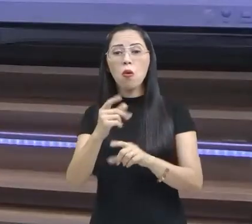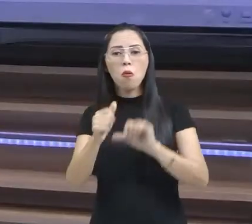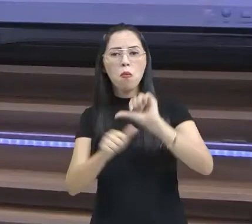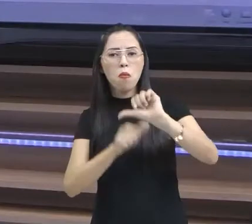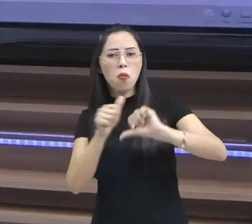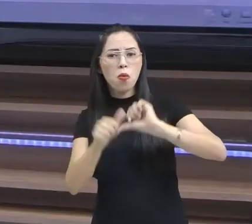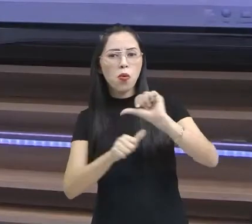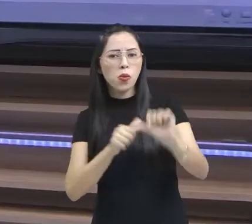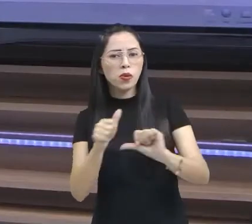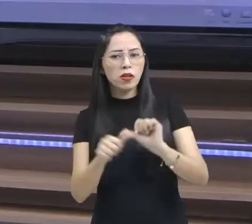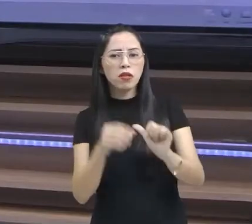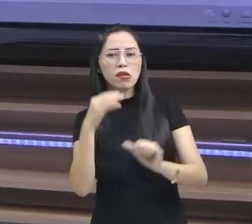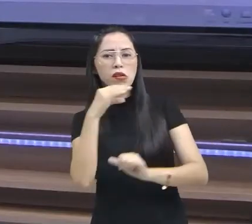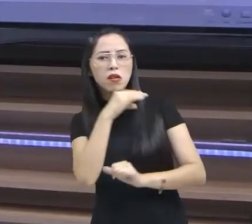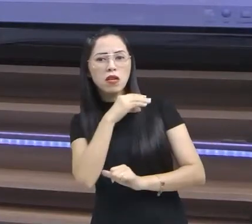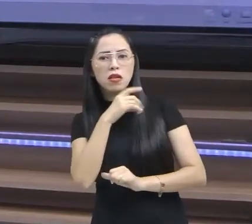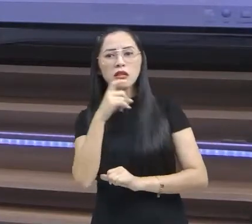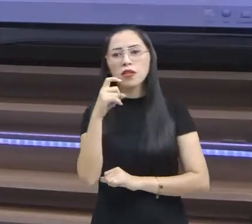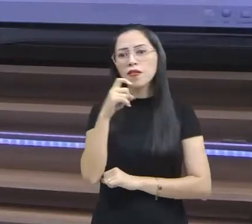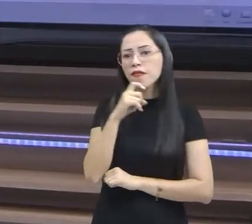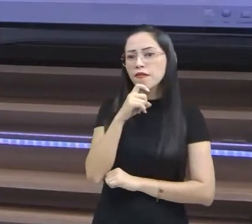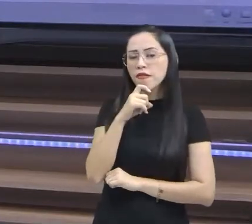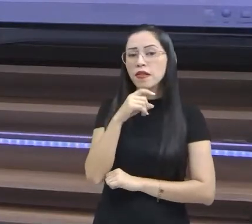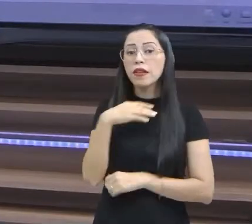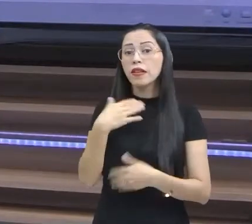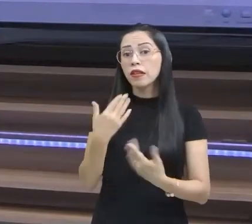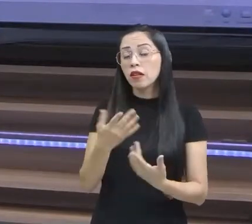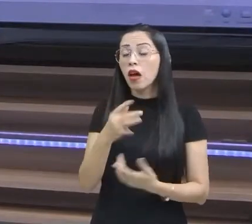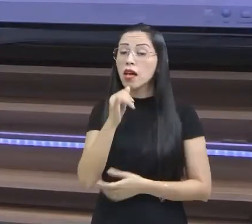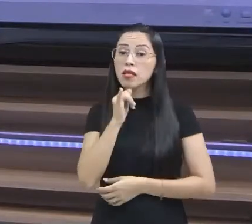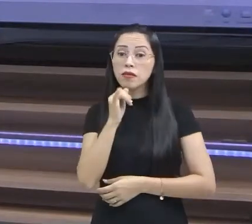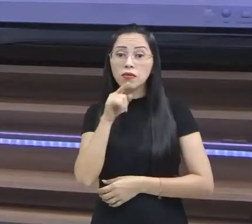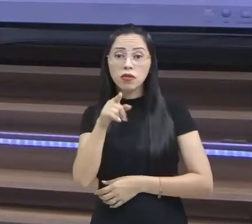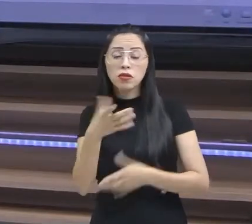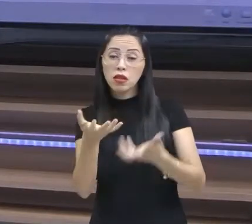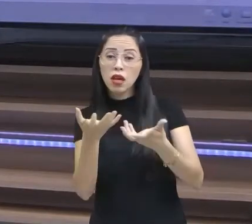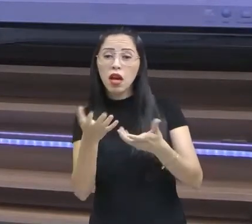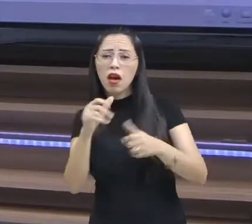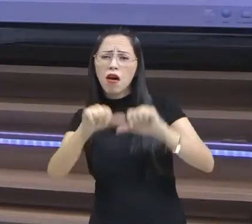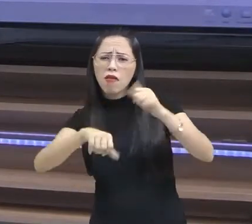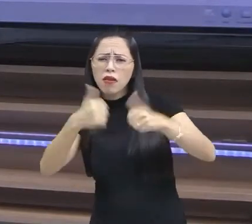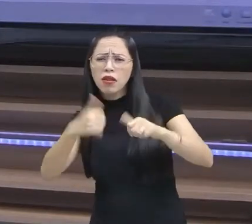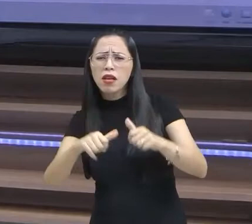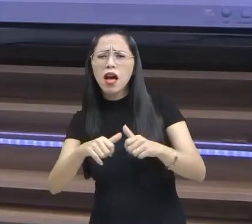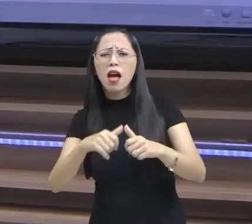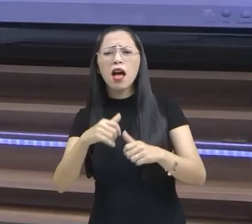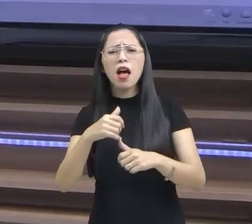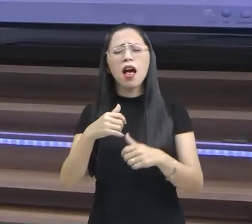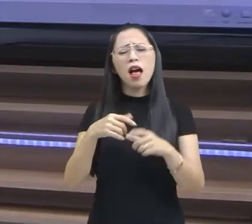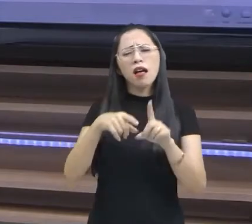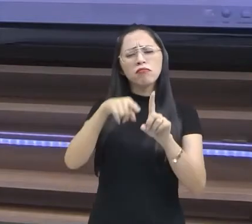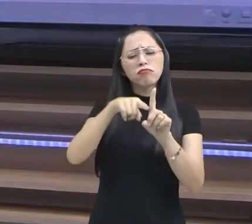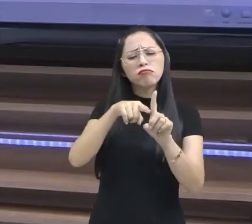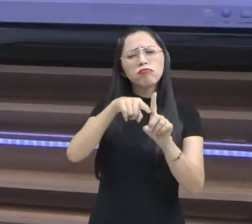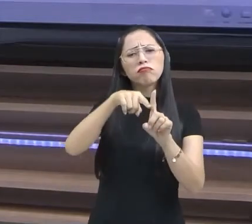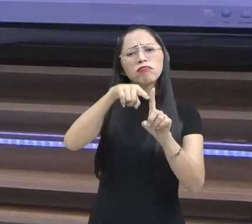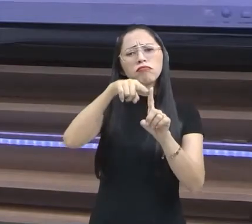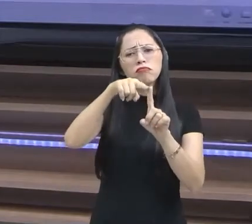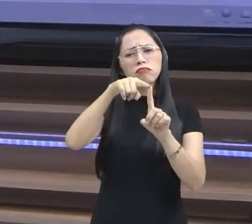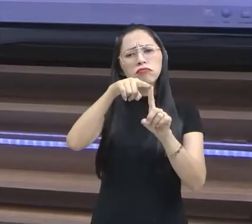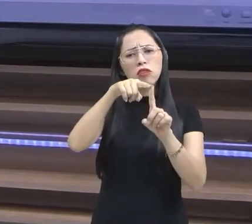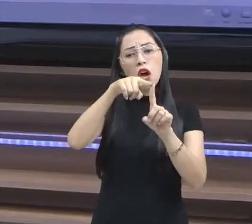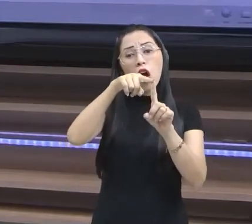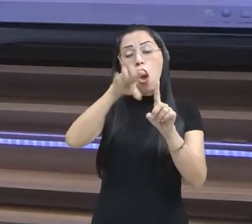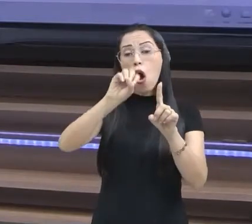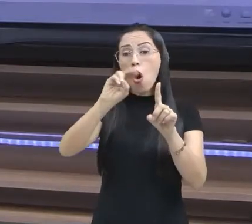O termômetro ele é usado justamente para isso. Você quando quer medir temperaturas altas, como nós estávamos no deserto, ou temperaturas muito